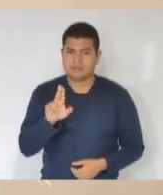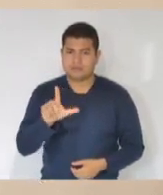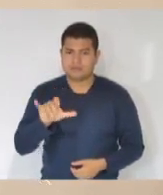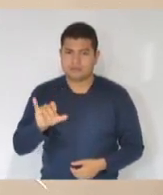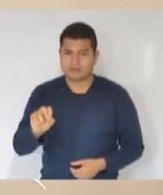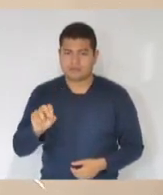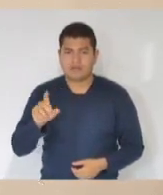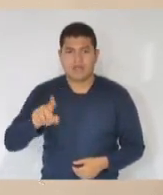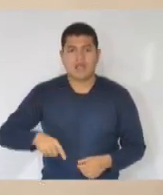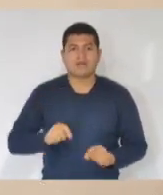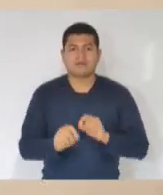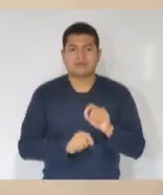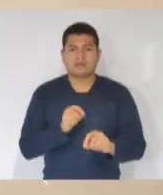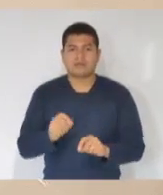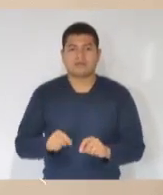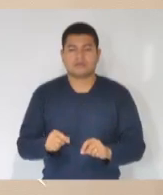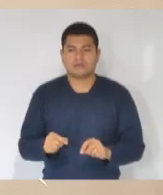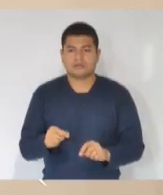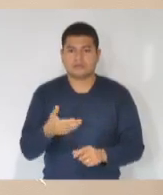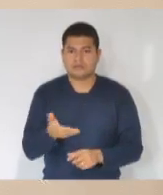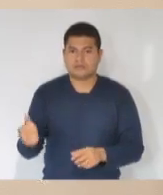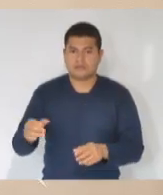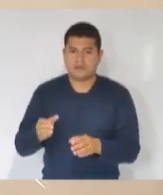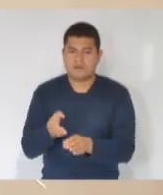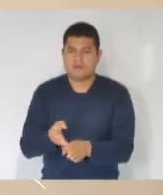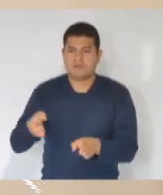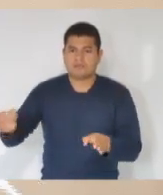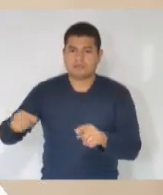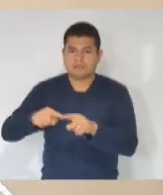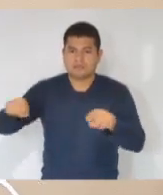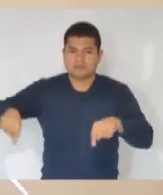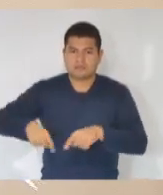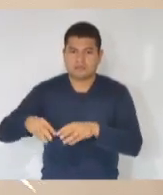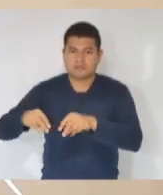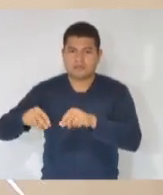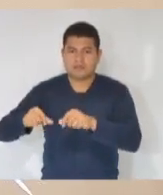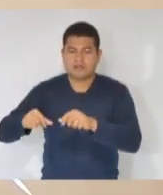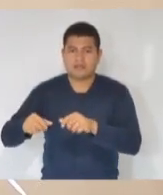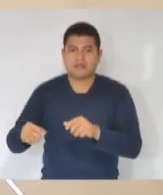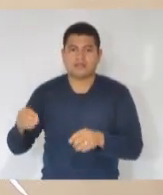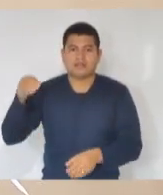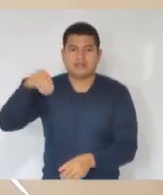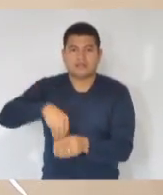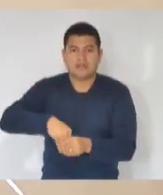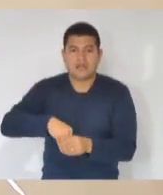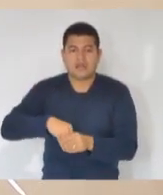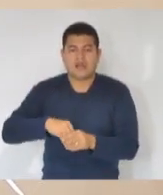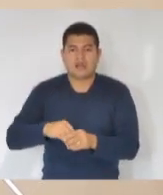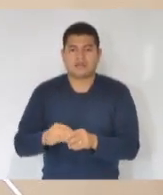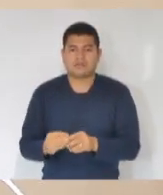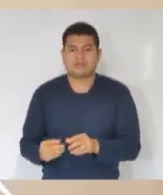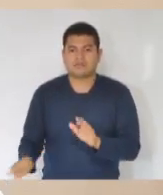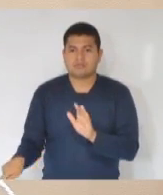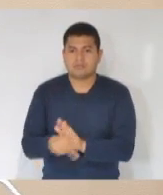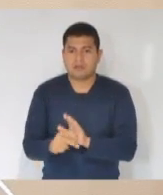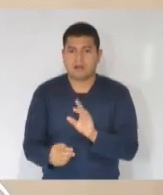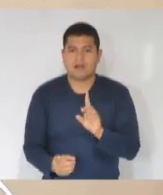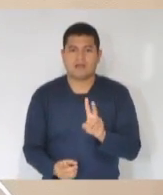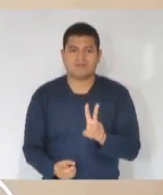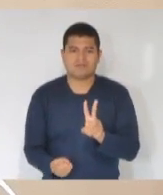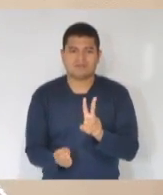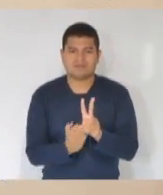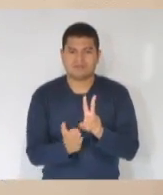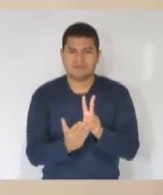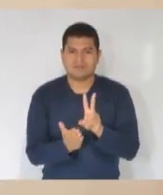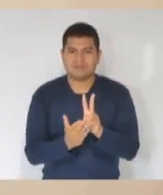da questão de ampliação das terras dos agricultores na reserva indígena, na localidade da Serra da Abelha, no município de